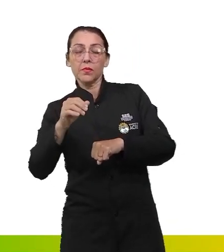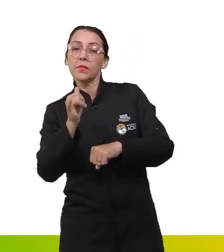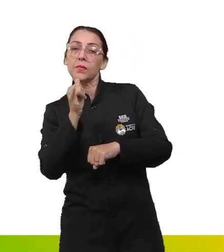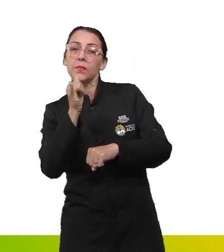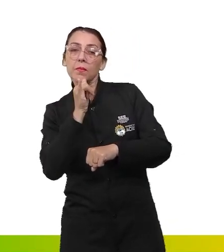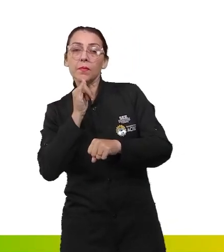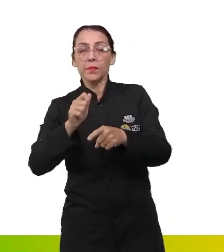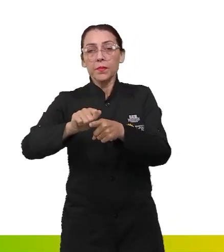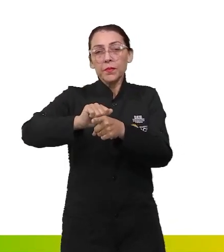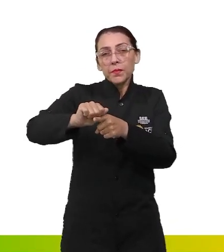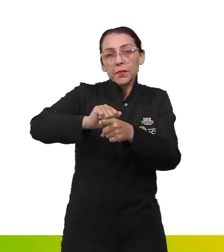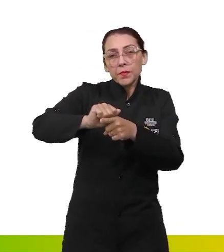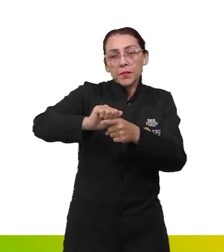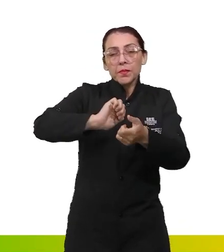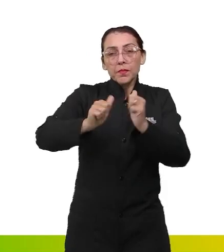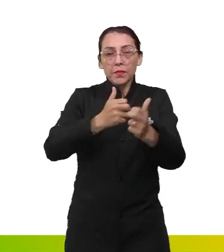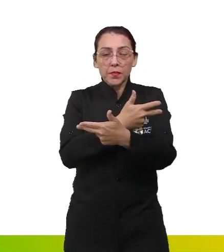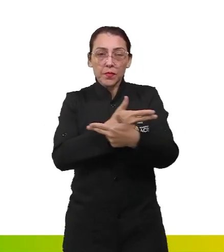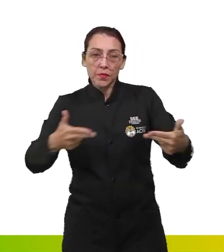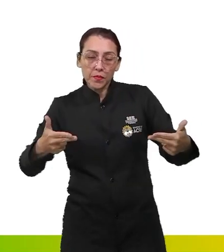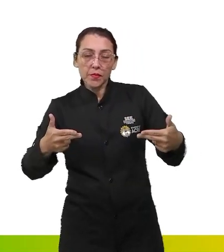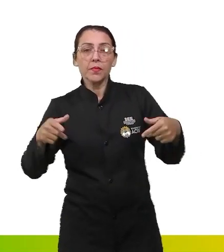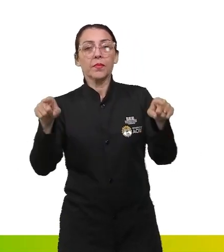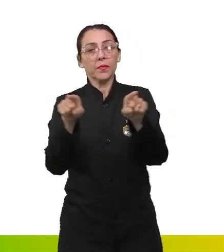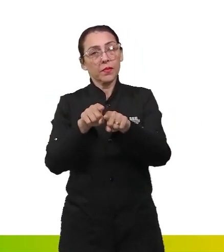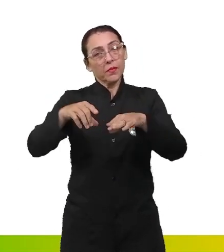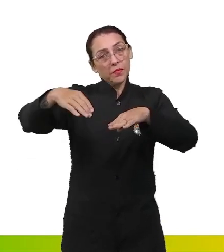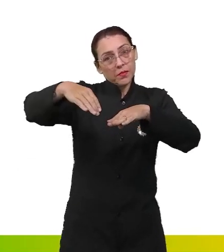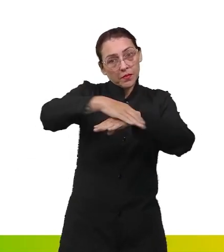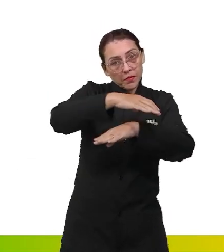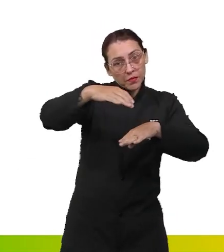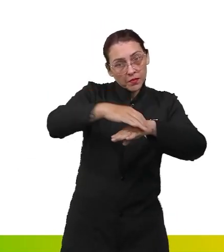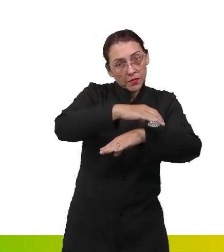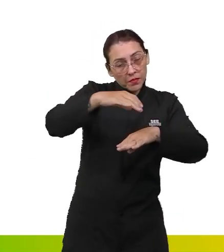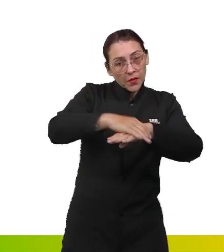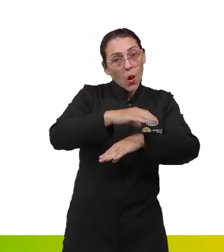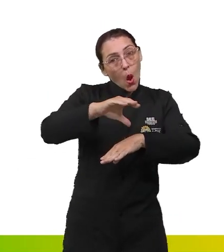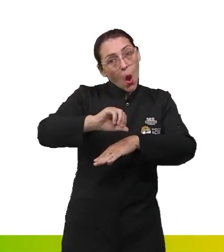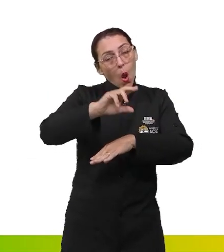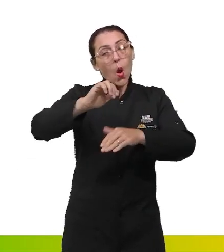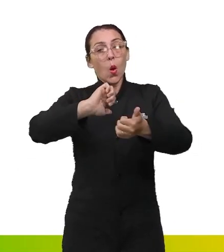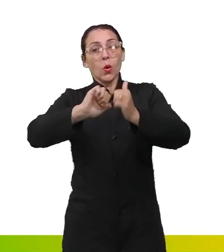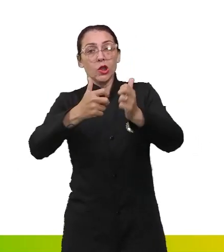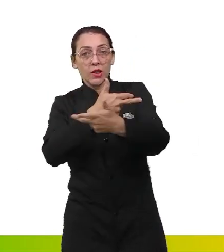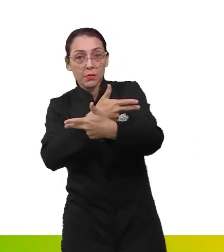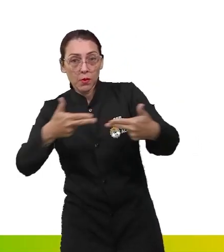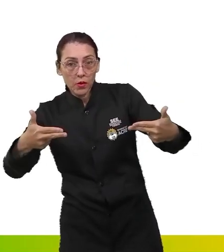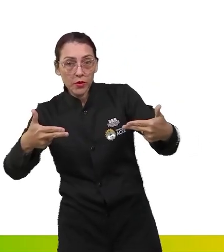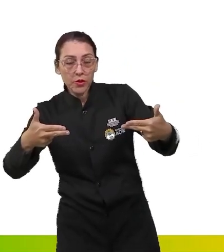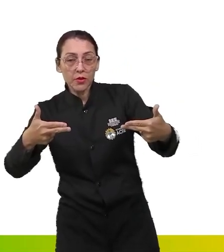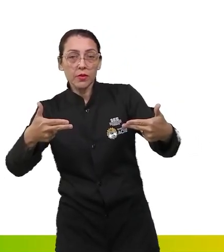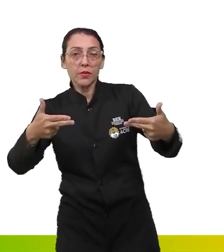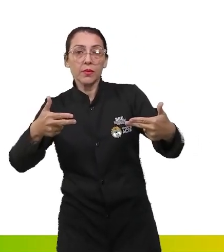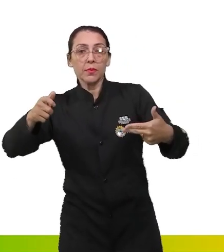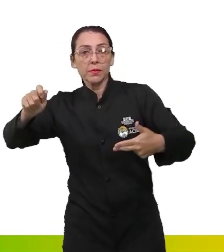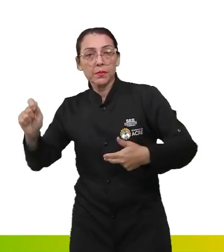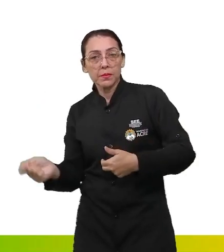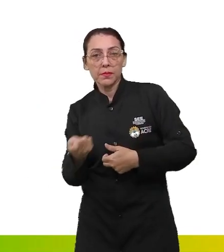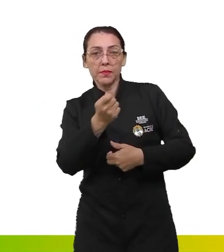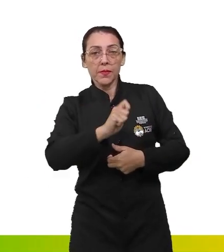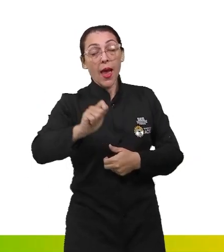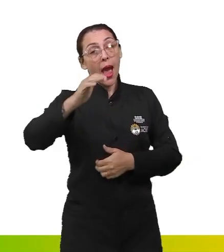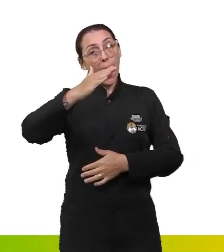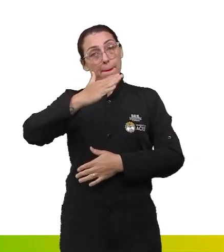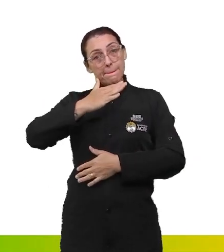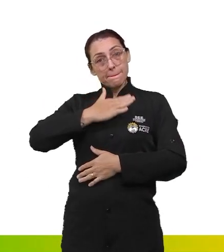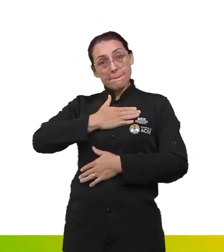tênis, que é um esporte, ou tênis também de calçar, mas aqui no contexto de esporte. Pergunto, aí eu digo, ó, a